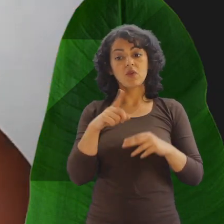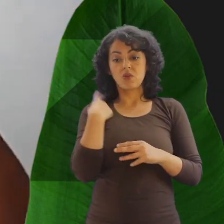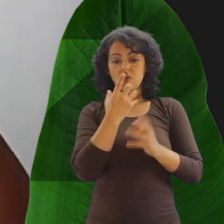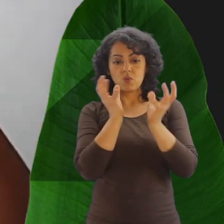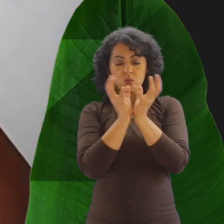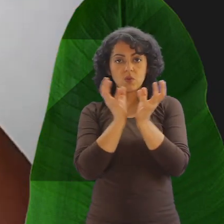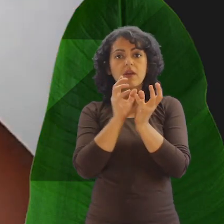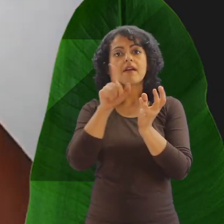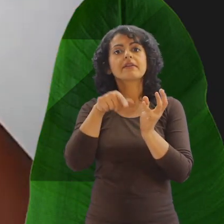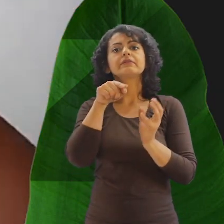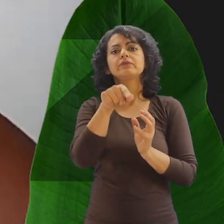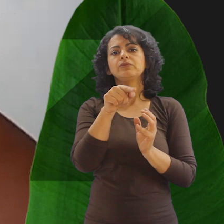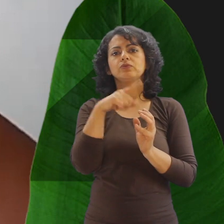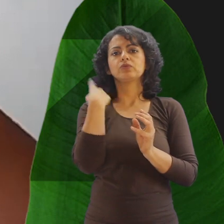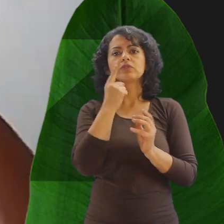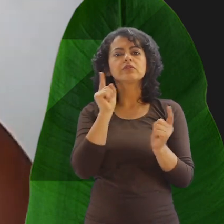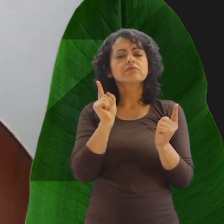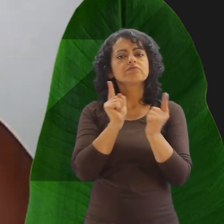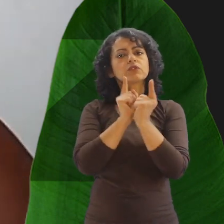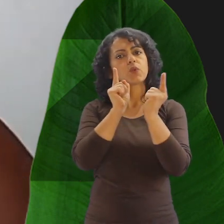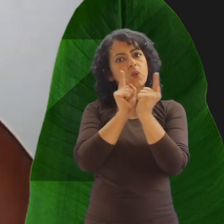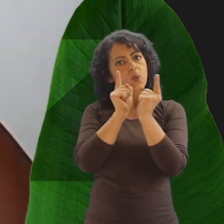é nesse sentido, são